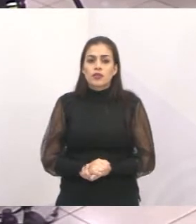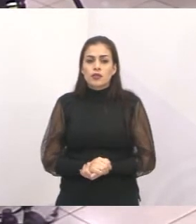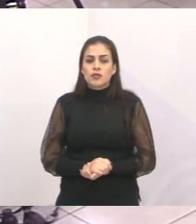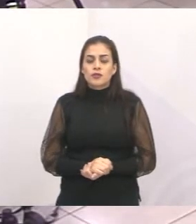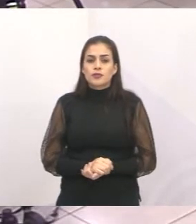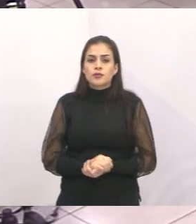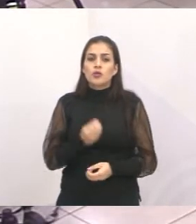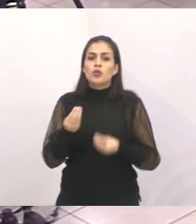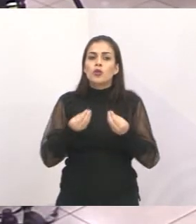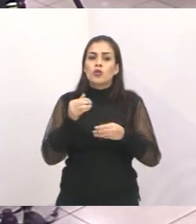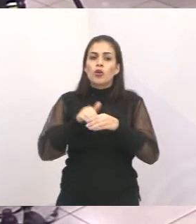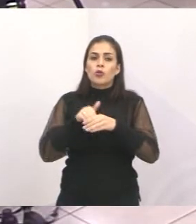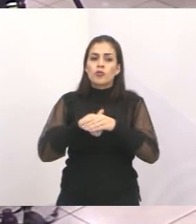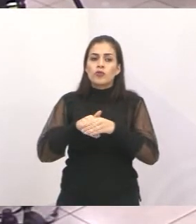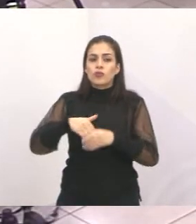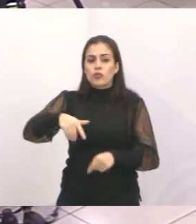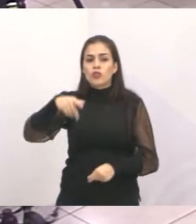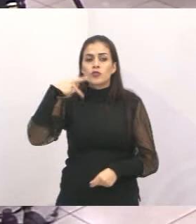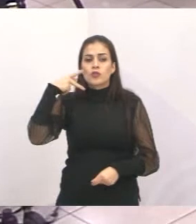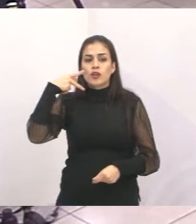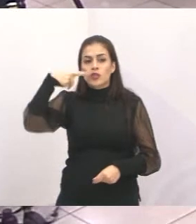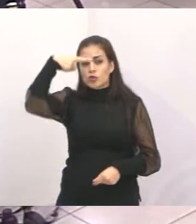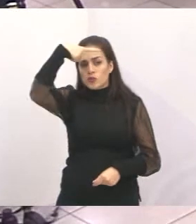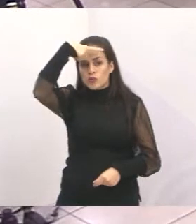Como vota o vereador Luiz